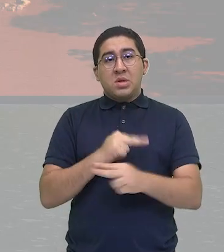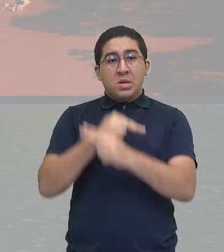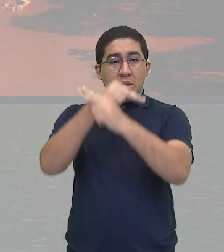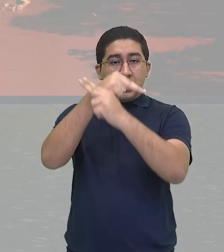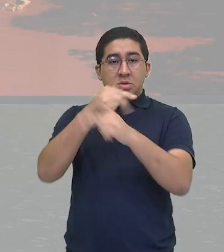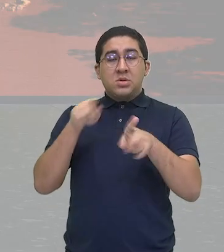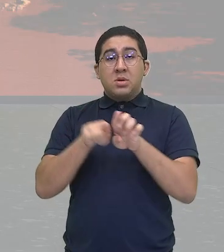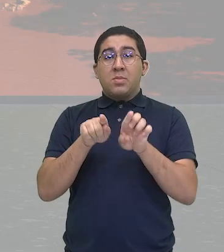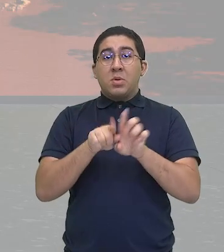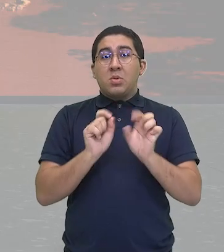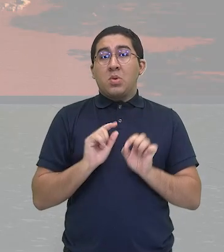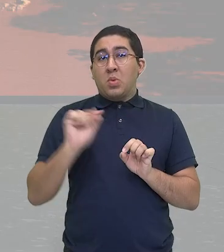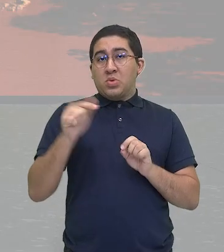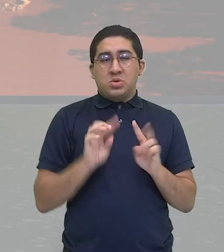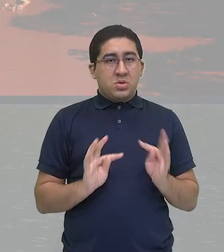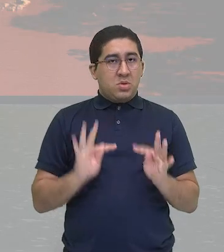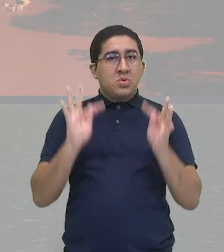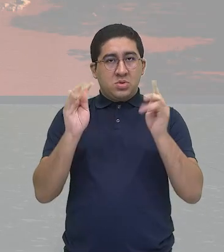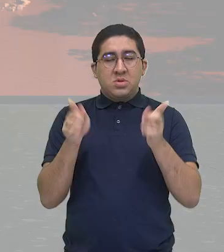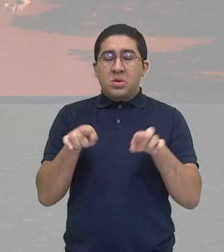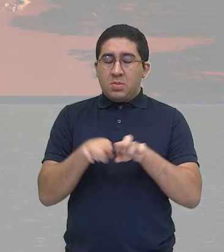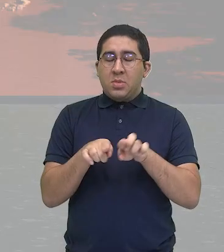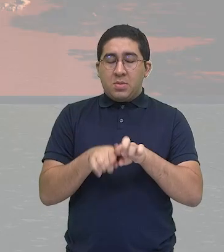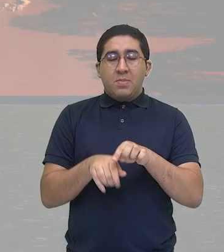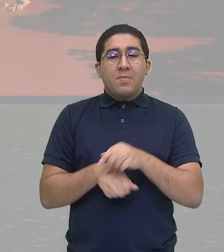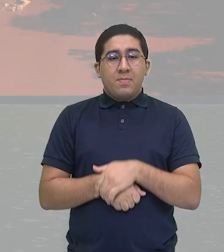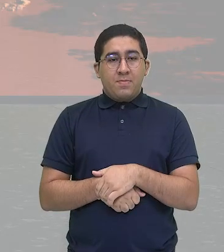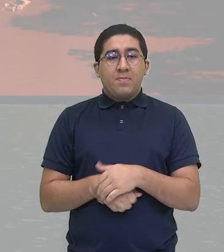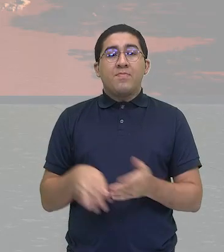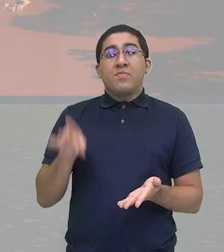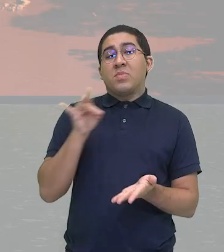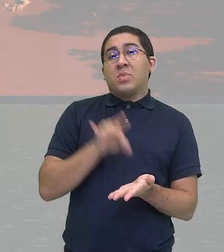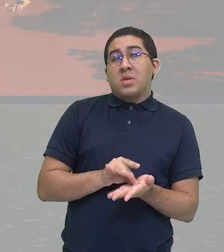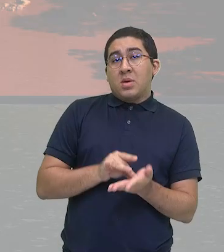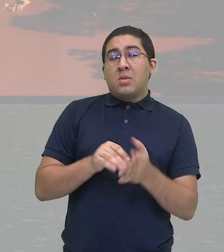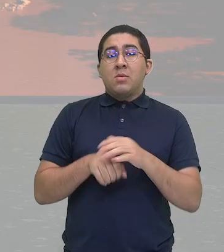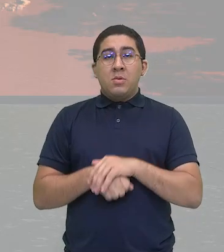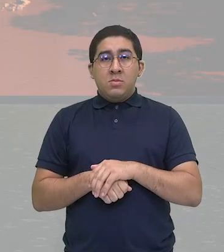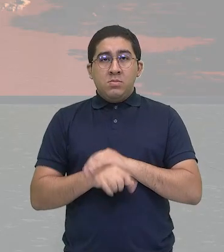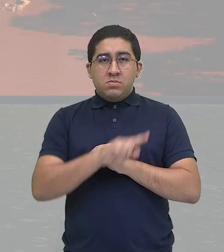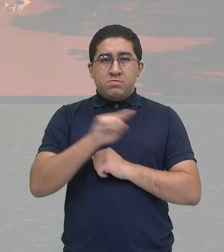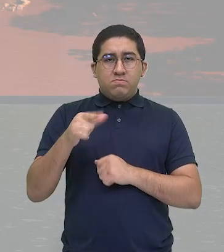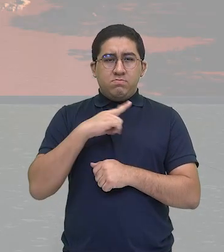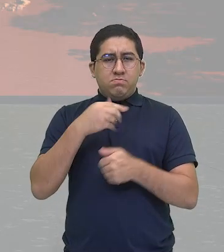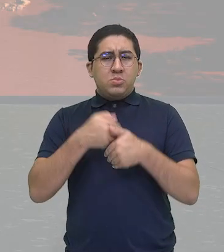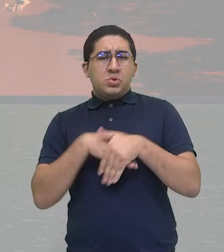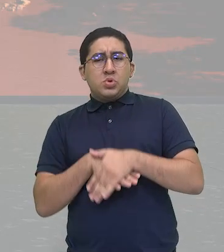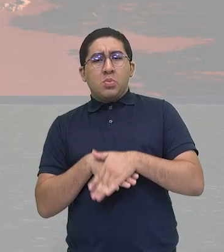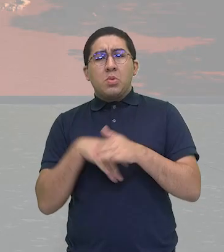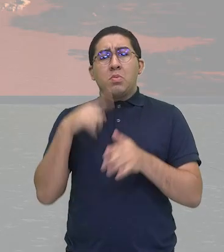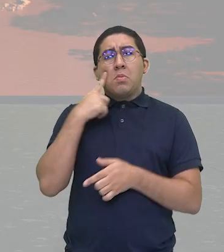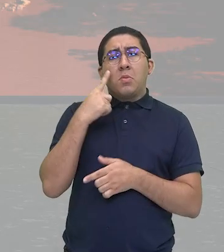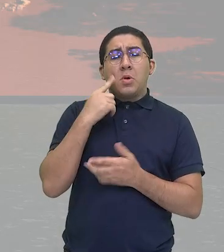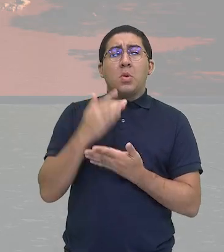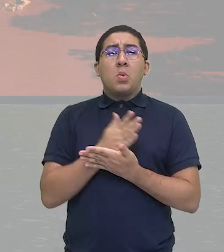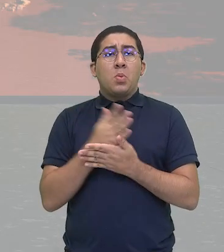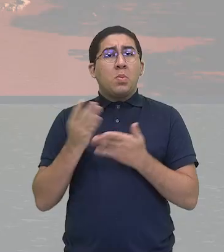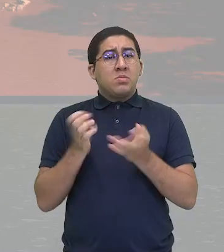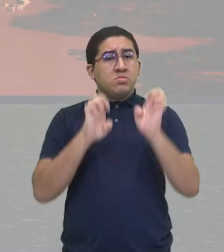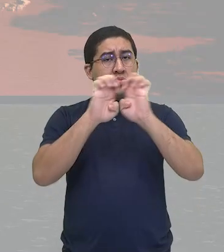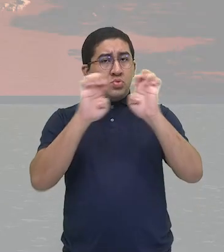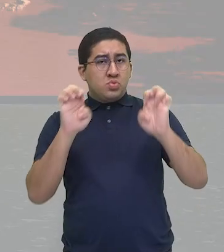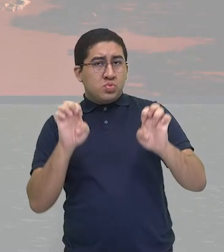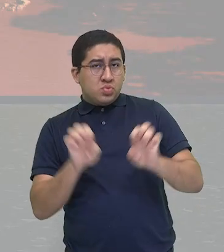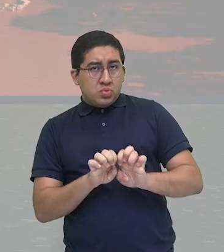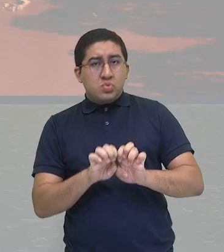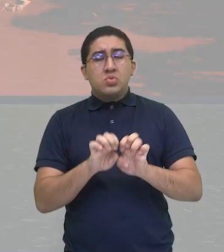e também através de outras tecnologias. Isso mesmo. Então, vocês estão acostumados a verificar aí algumas fórmulas na